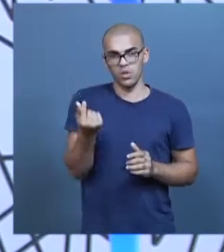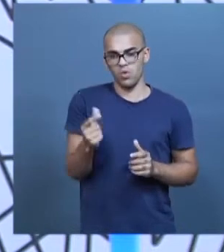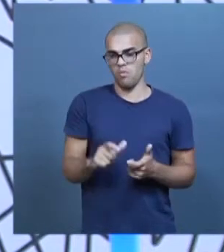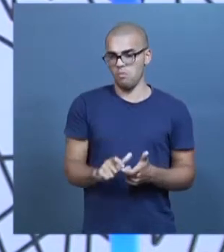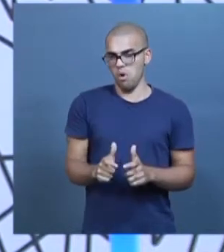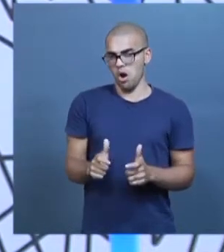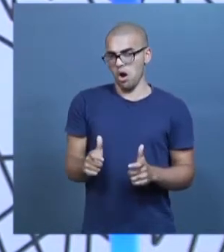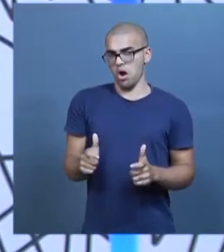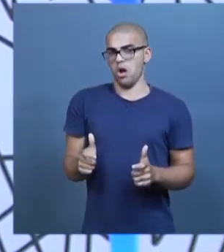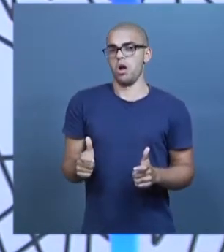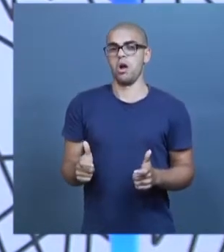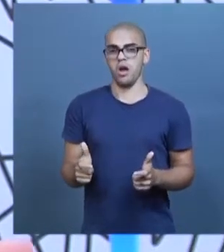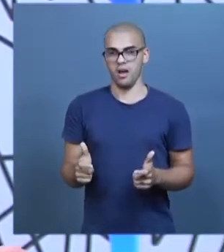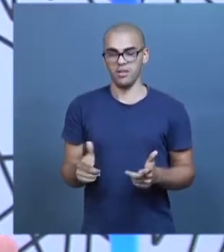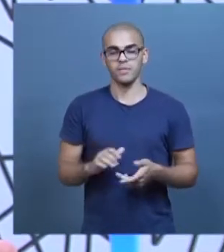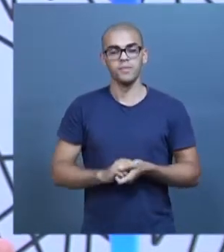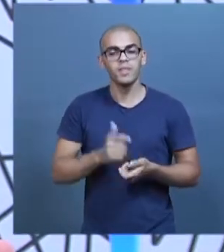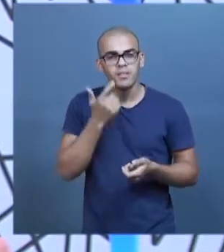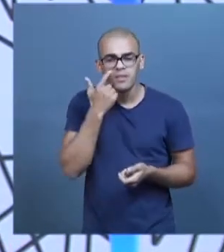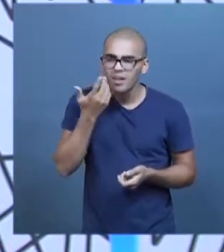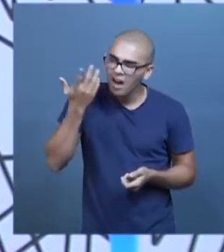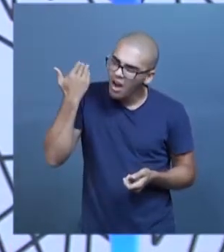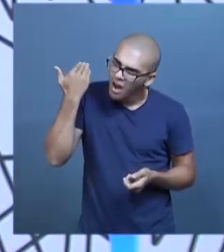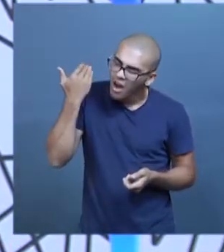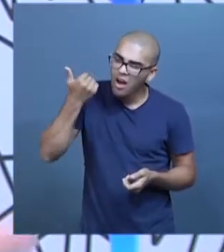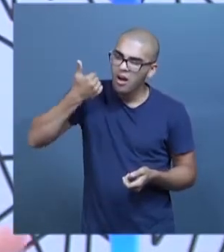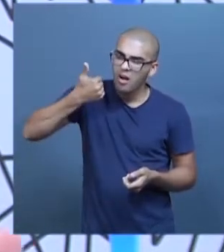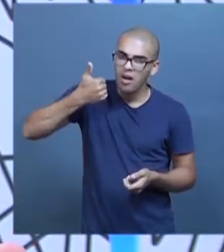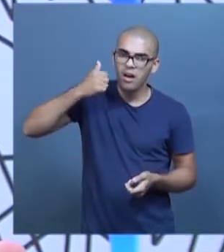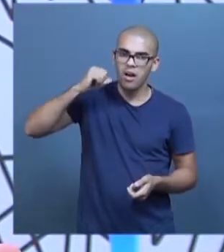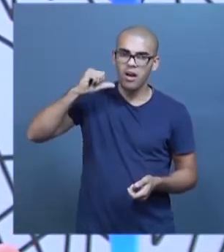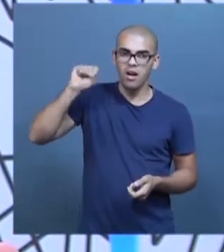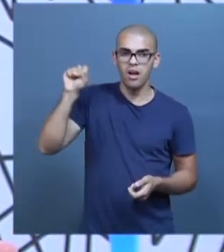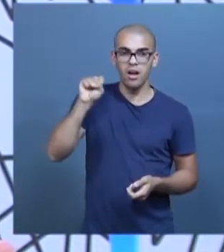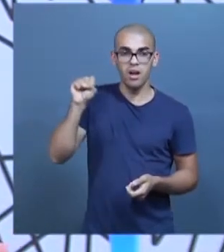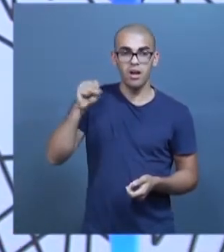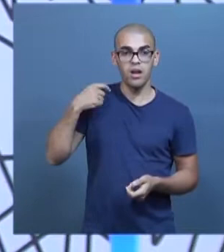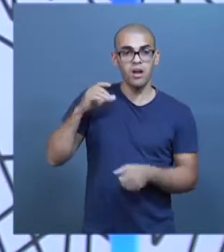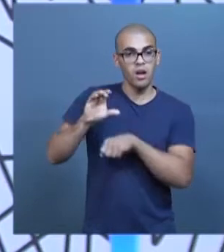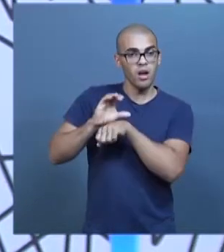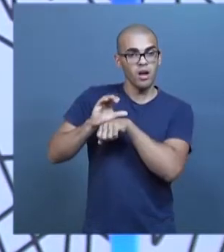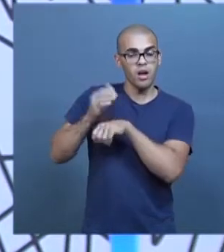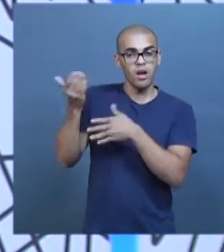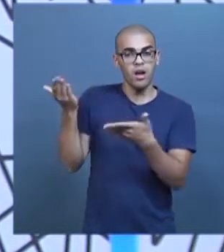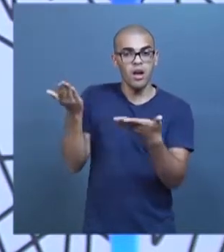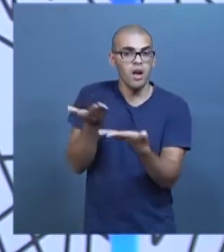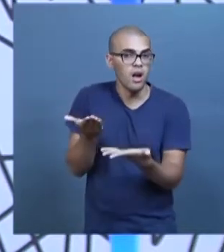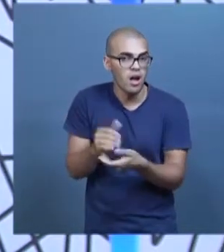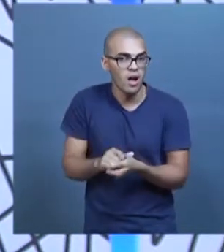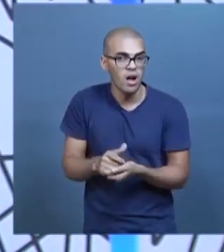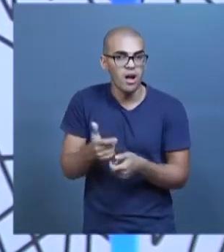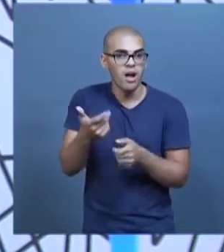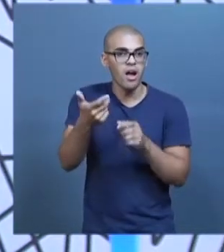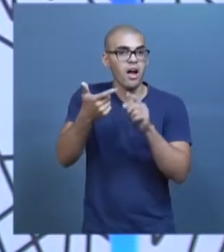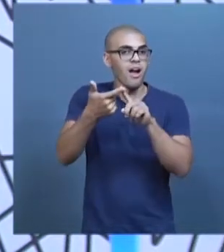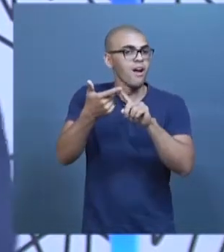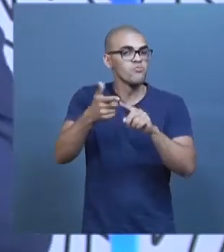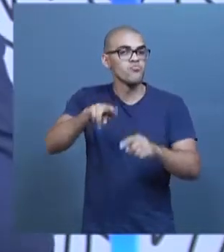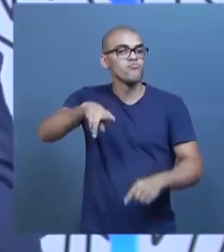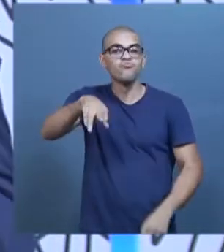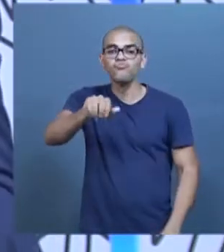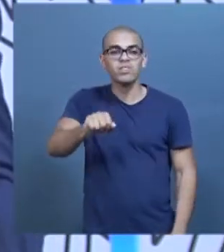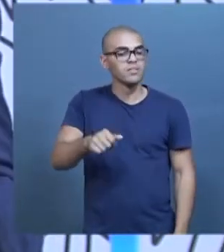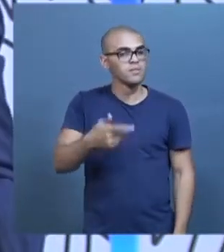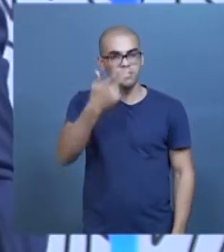hoje, veja você, a Constituição é de 1988, a previsão do IGF é originária da Constituição e até hoje esse imposto não foi instituído.